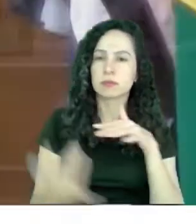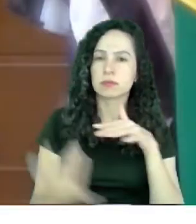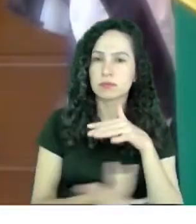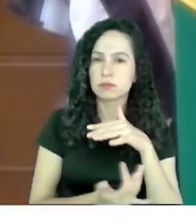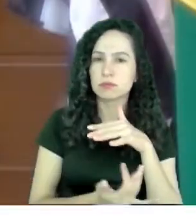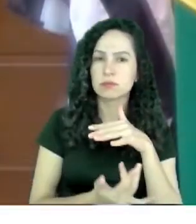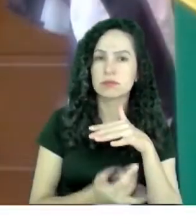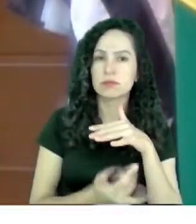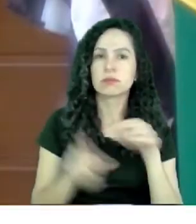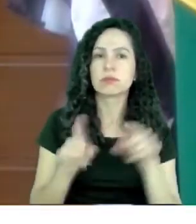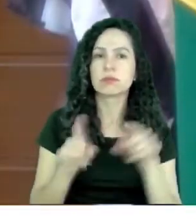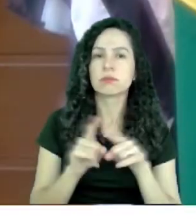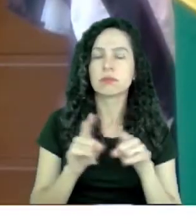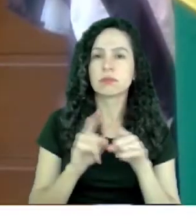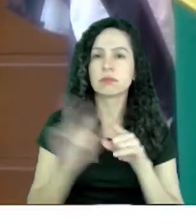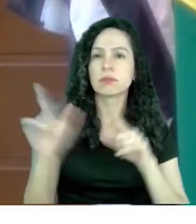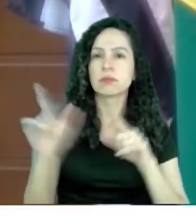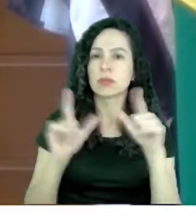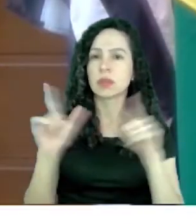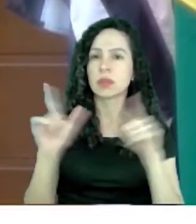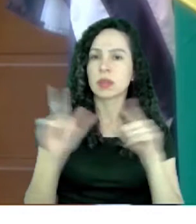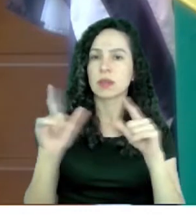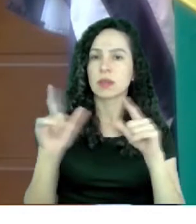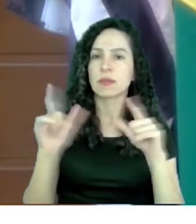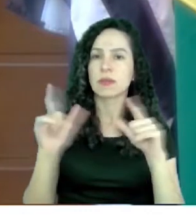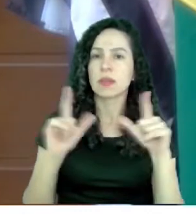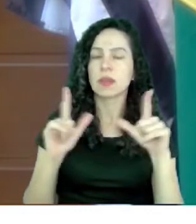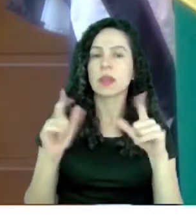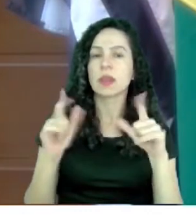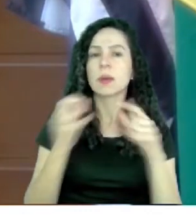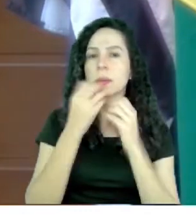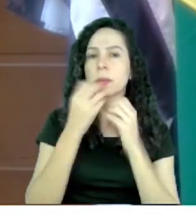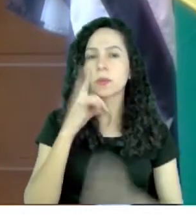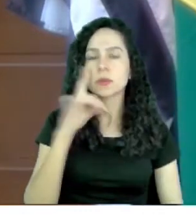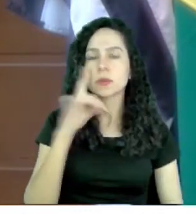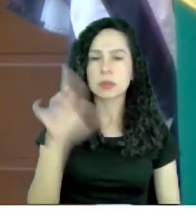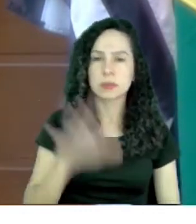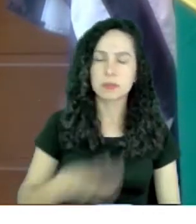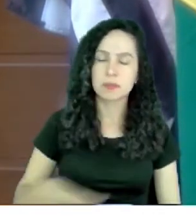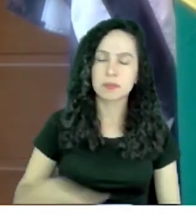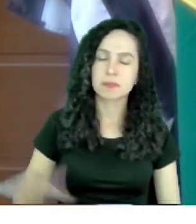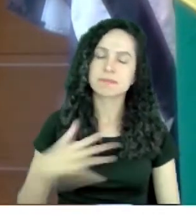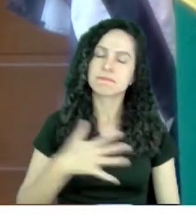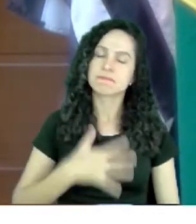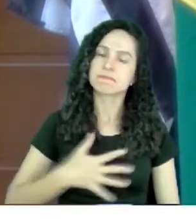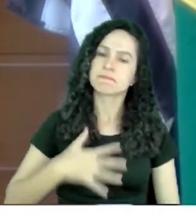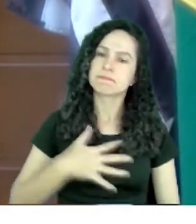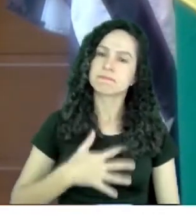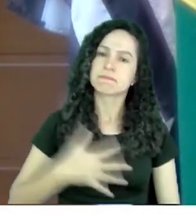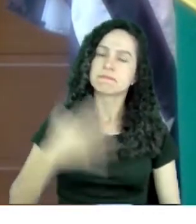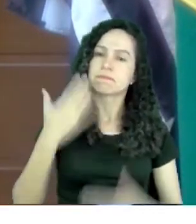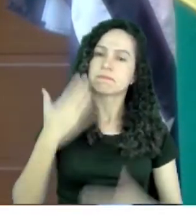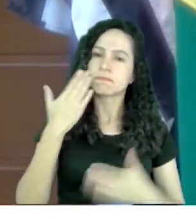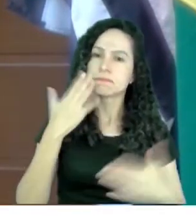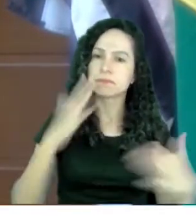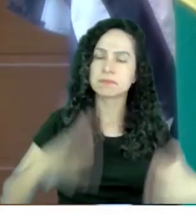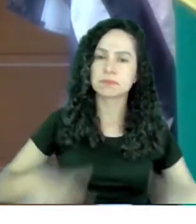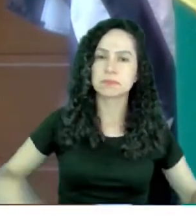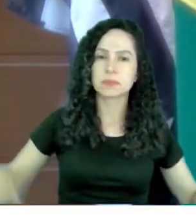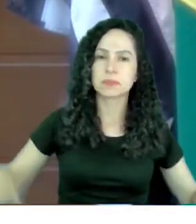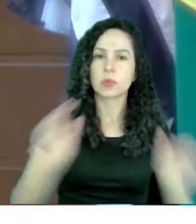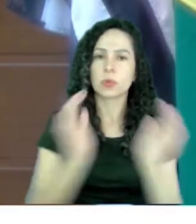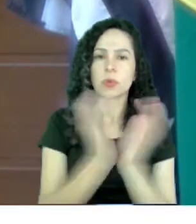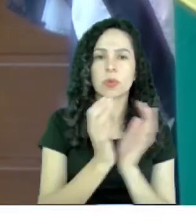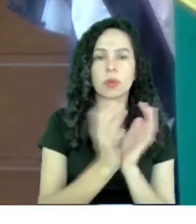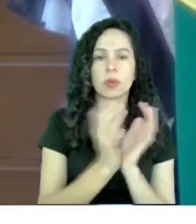telespectadores da TV Câmara, meu bom dia. Quero saudar todos os colegas para mais